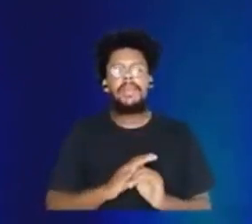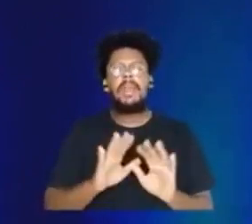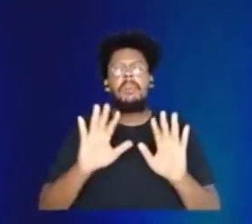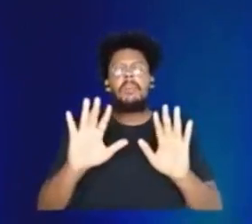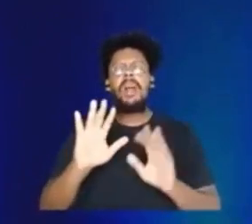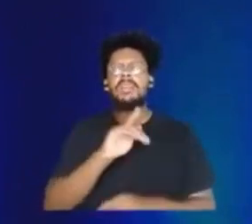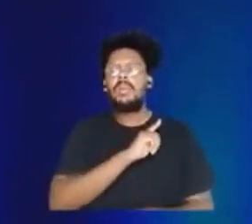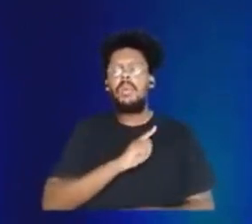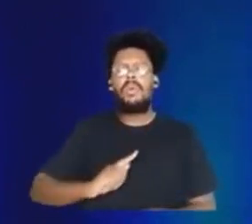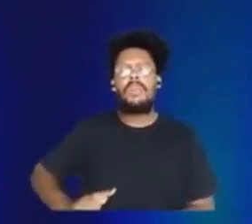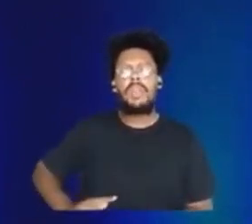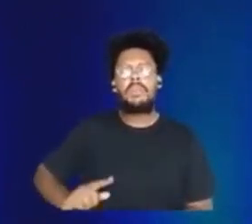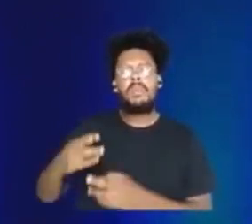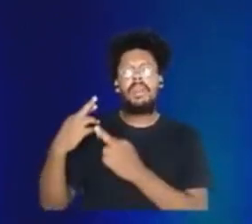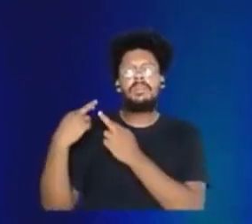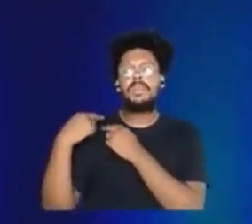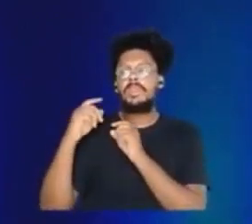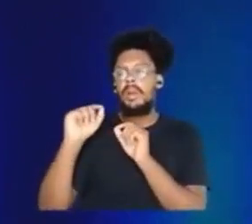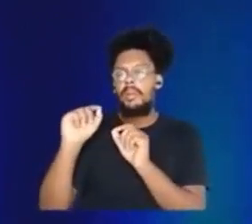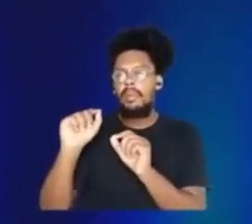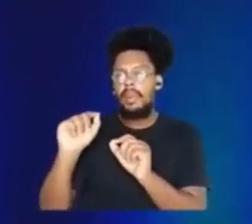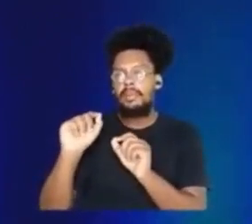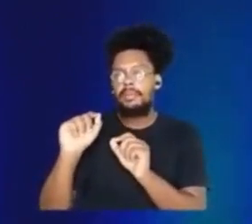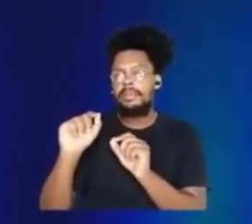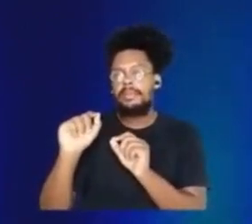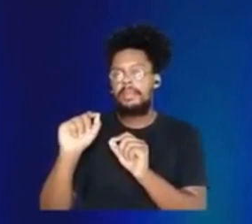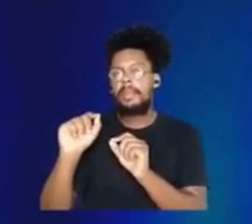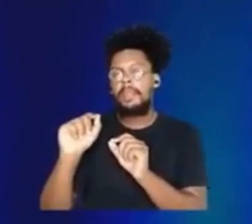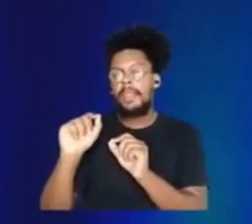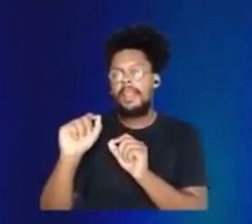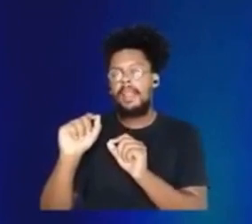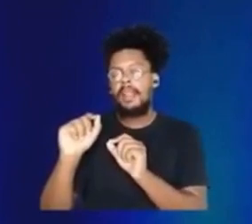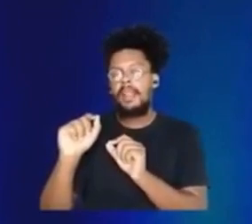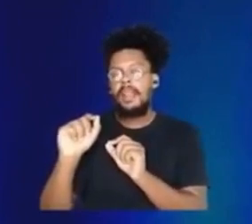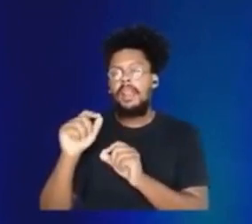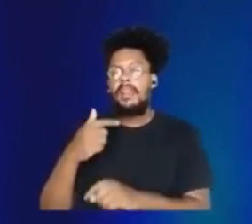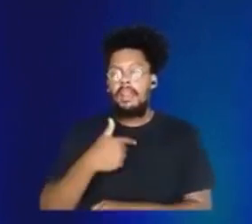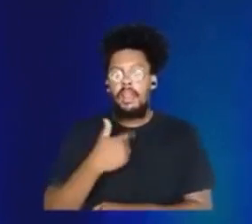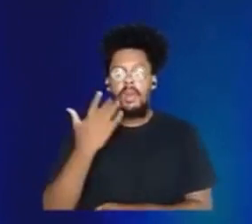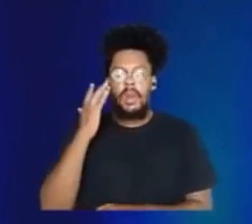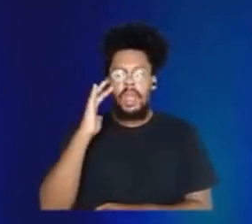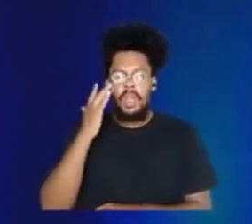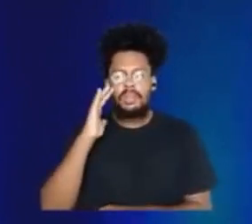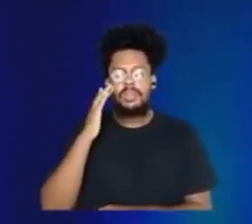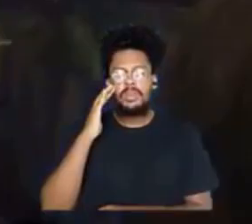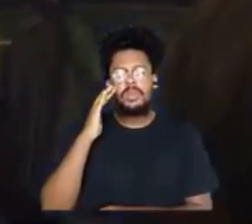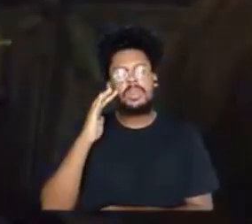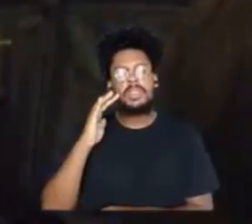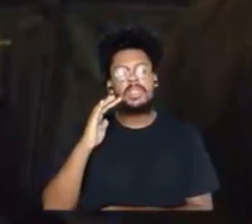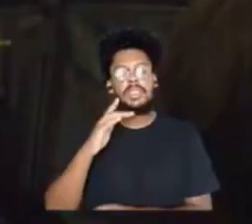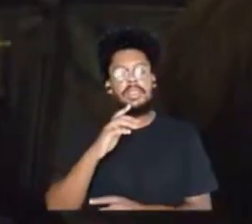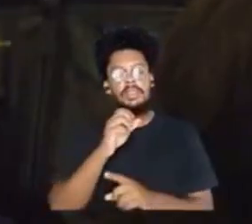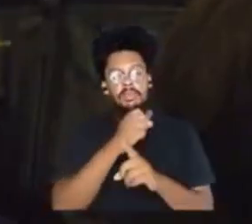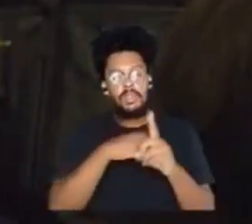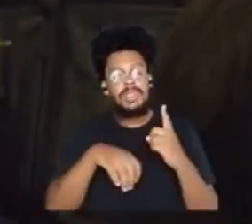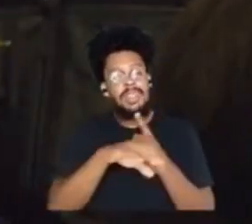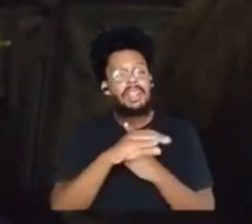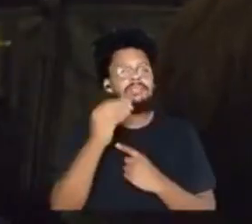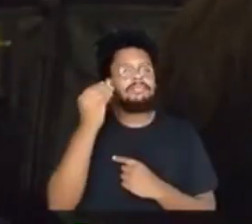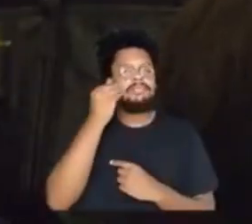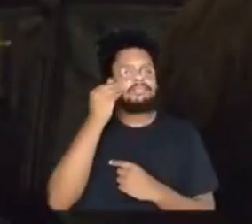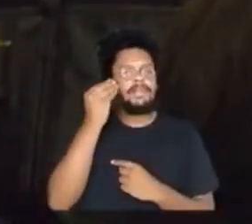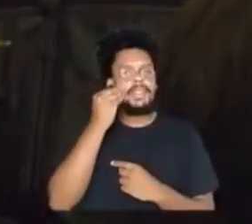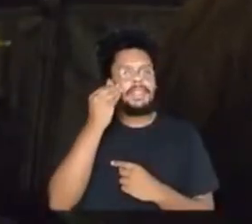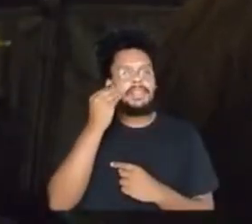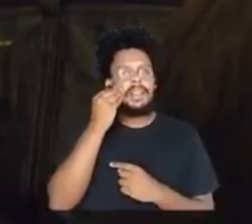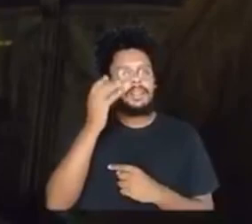coloca, não é uma questão bem respondida, e acho que o mundo tem buscado caminhos. Primeiro, nos parece que, se eu for